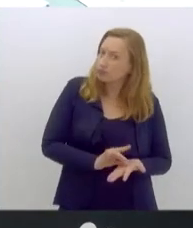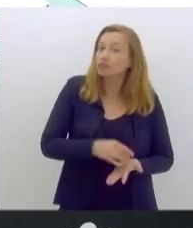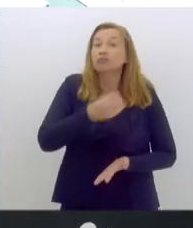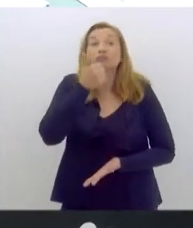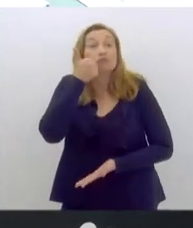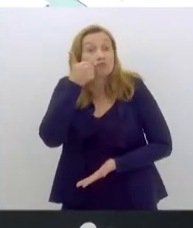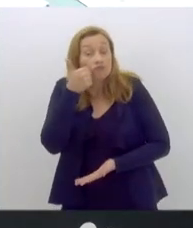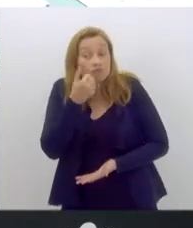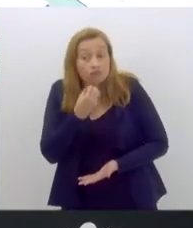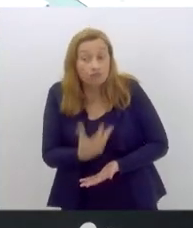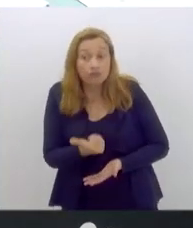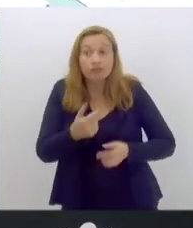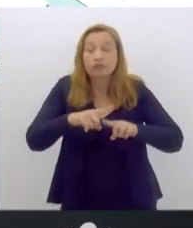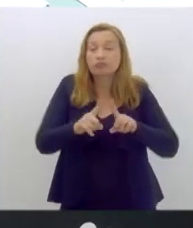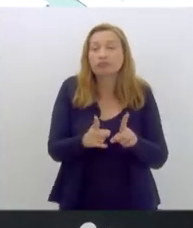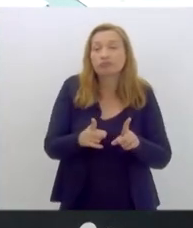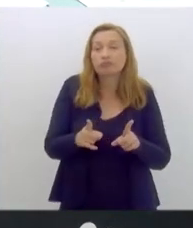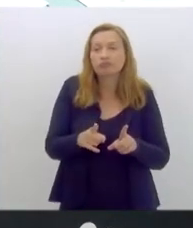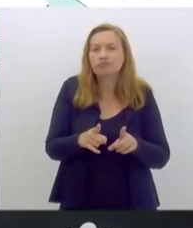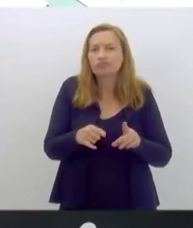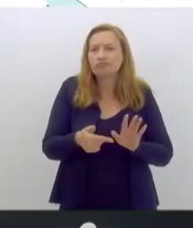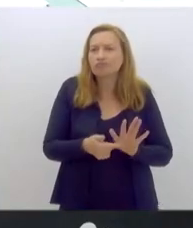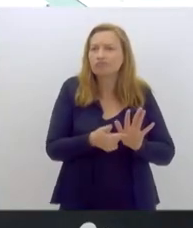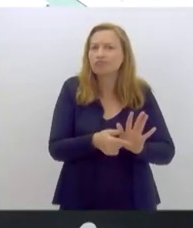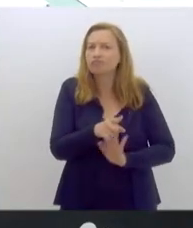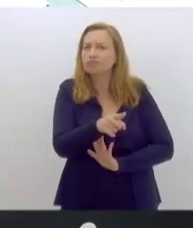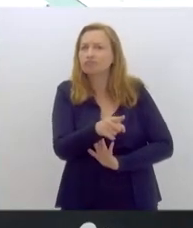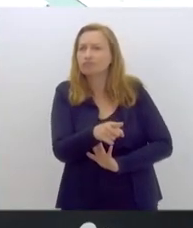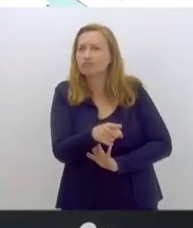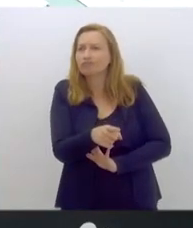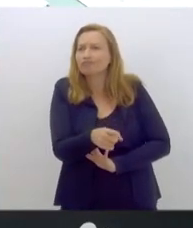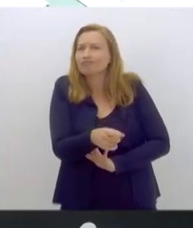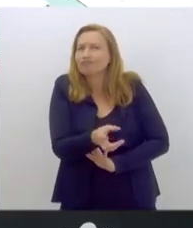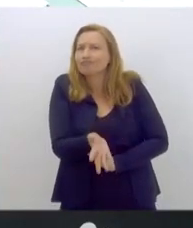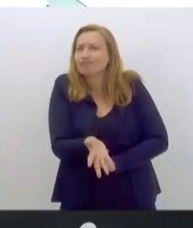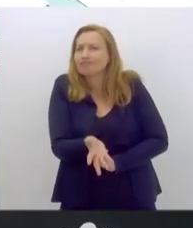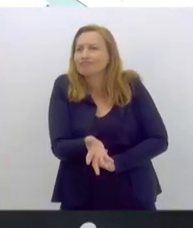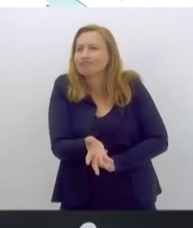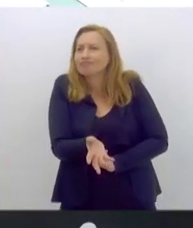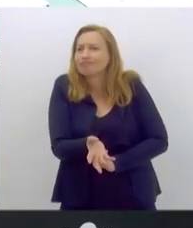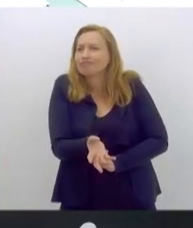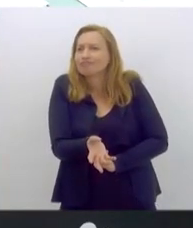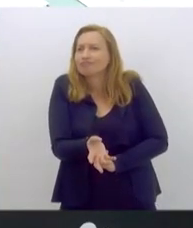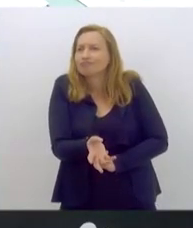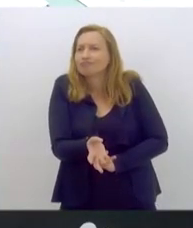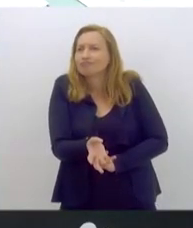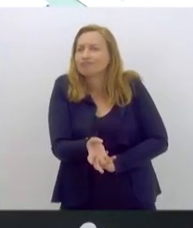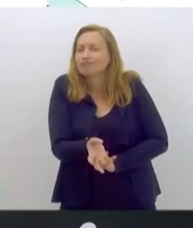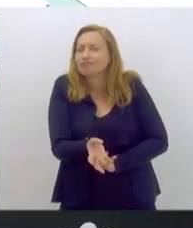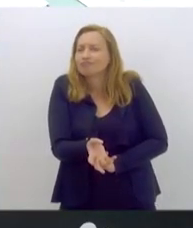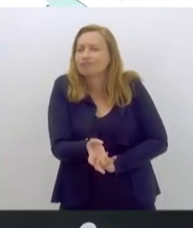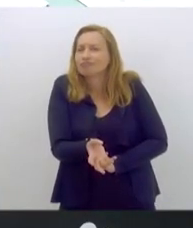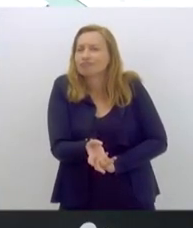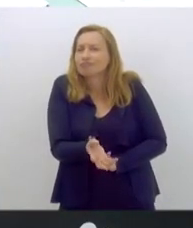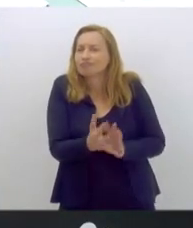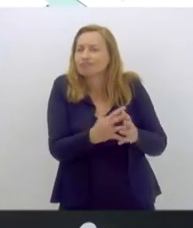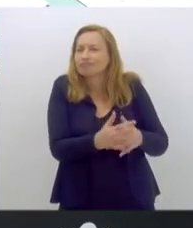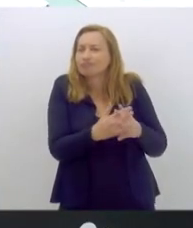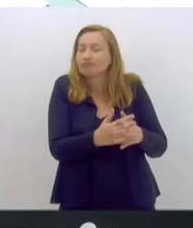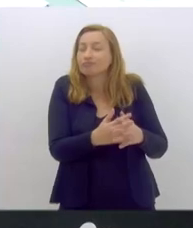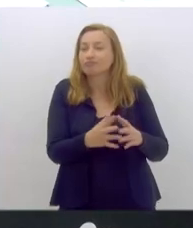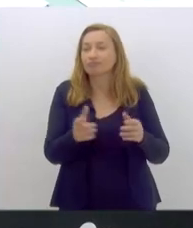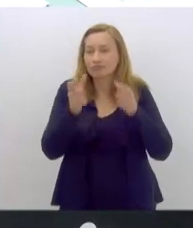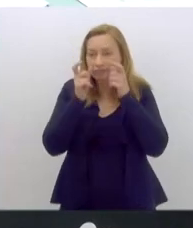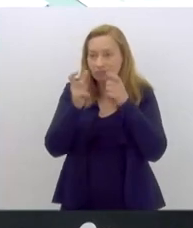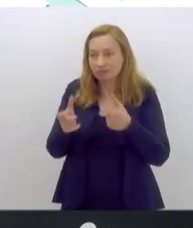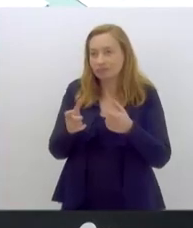positivos mas o que se aloca ali é uma verdadeira Colcha de Retalhos E aí chama